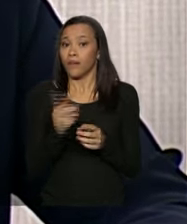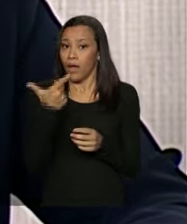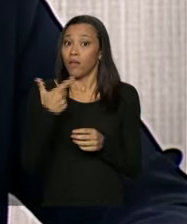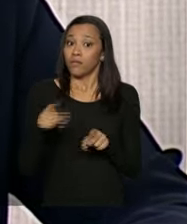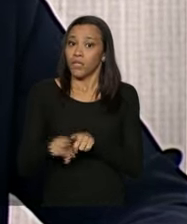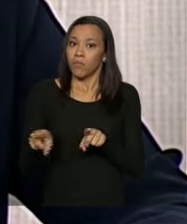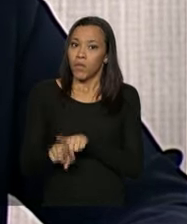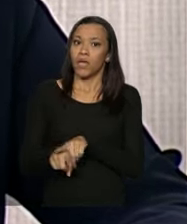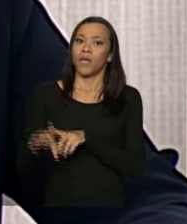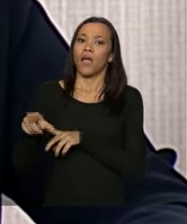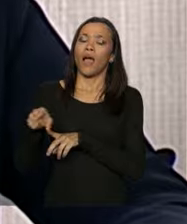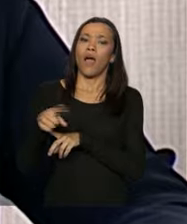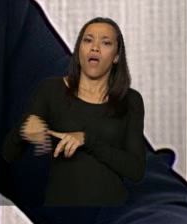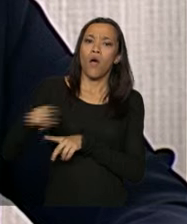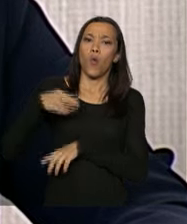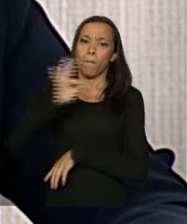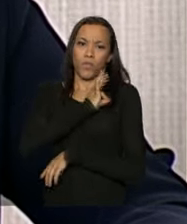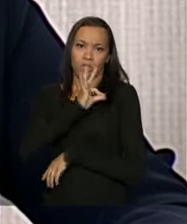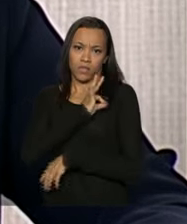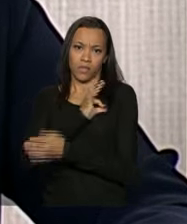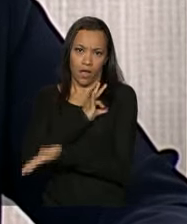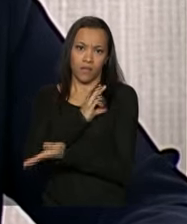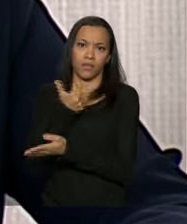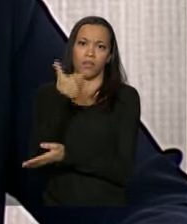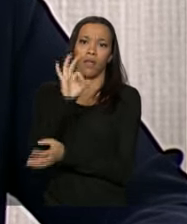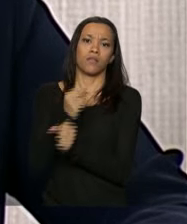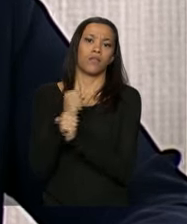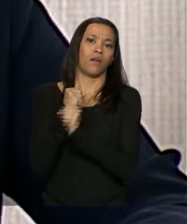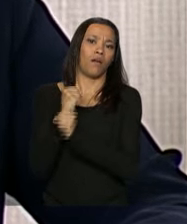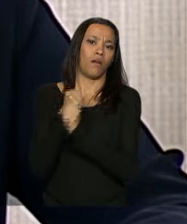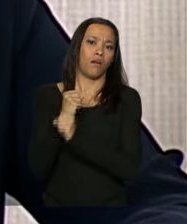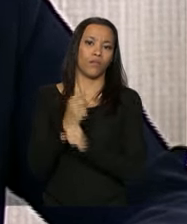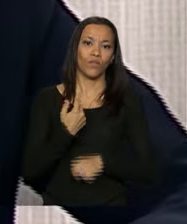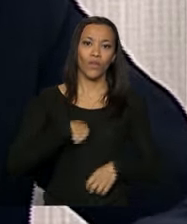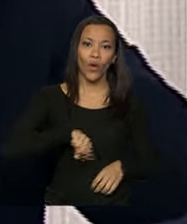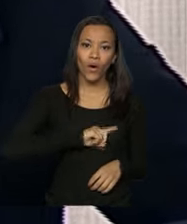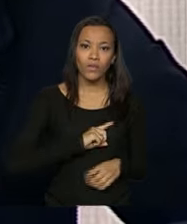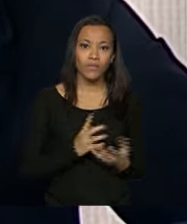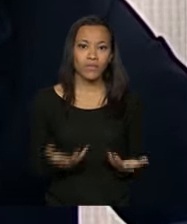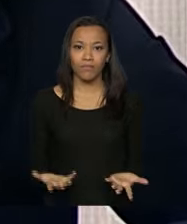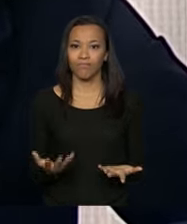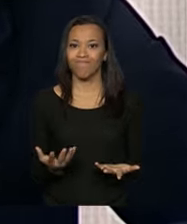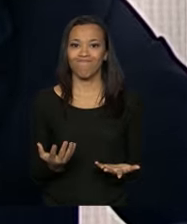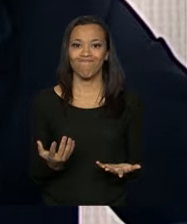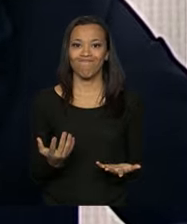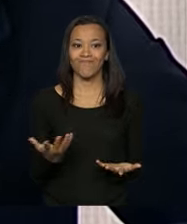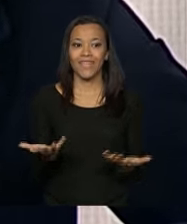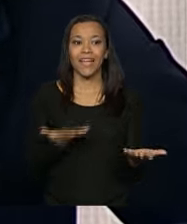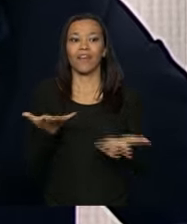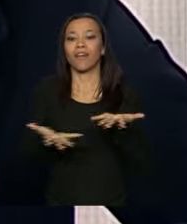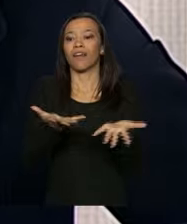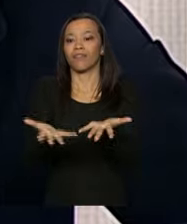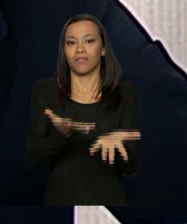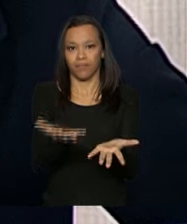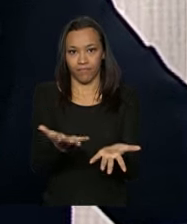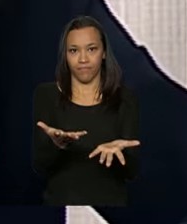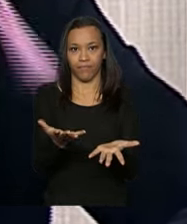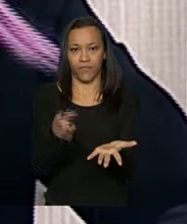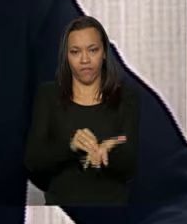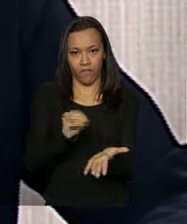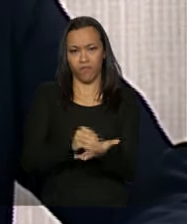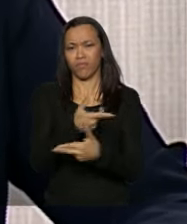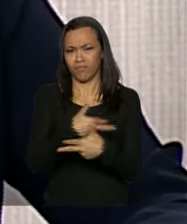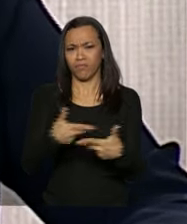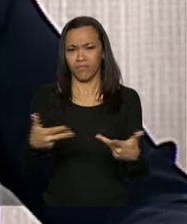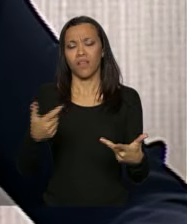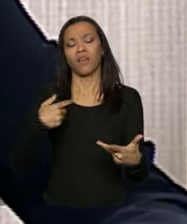Força Nacional de Segurança Pública tem atuação de 10 anos. Nós não temos uma letalidade policial pela Força Nacional de Segurança Pública.